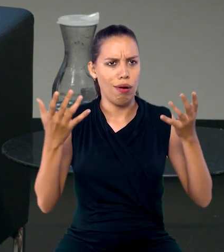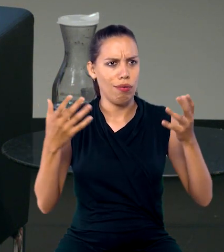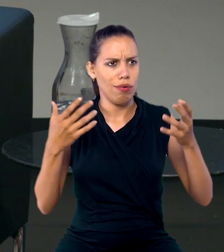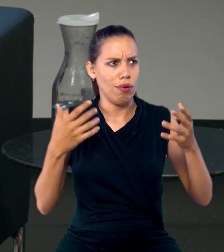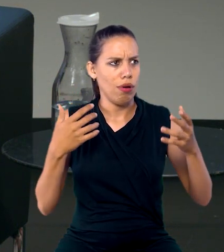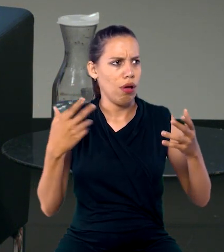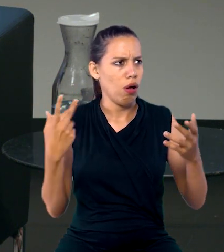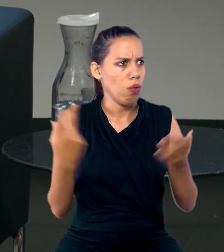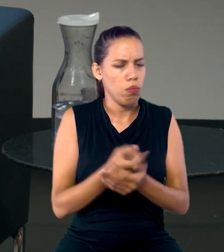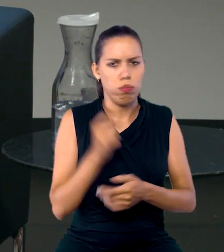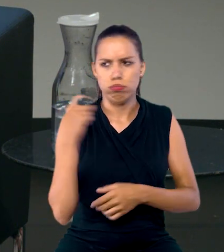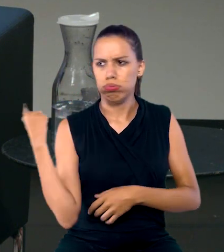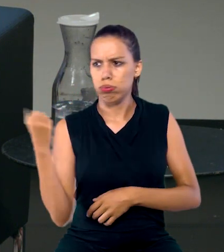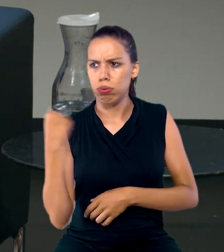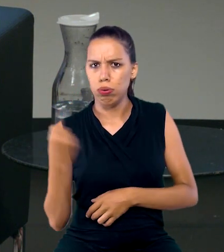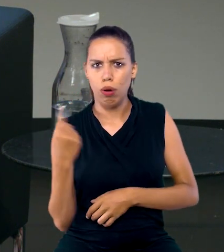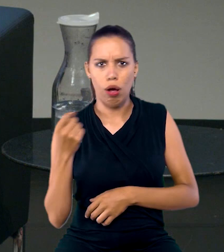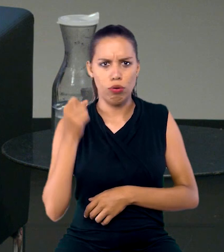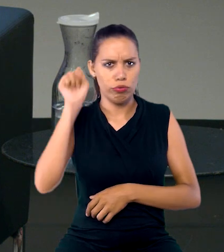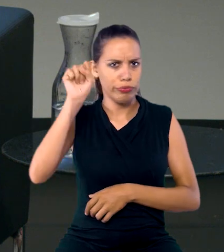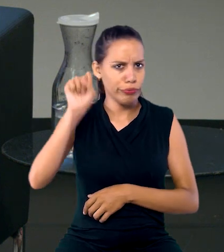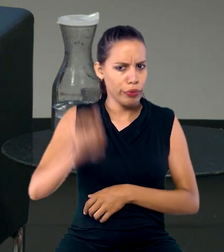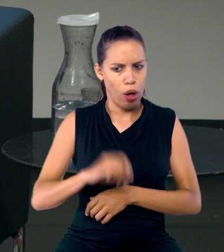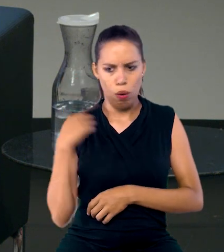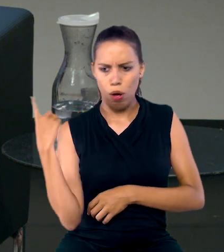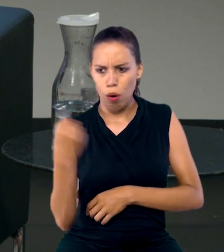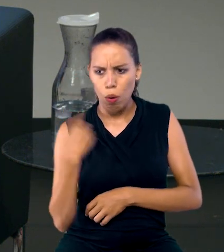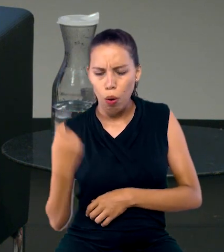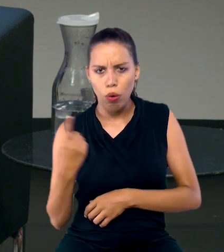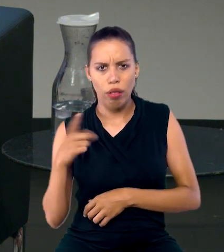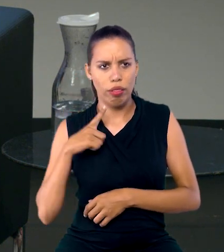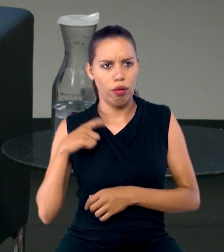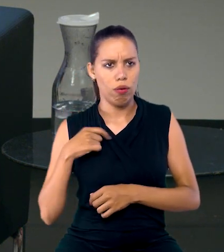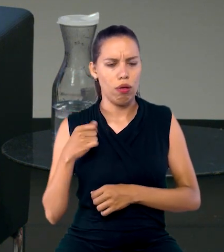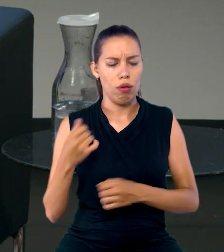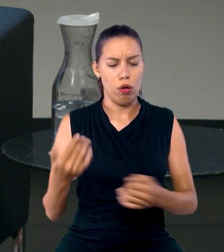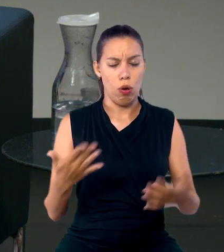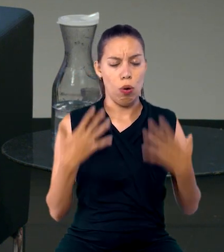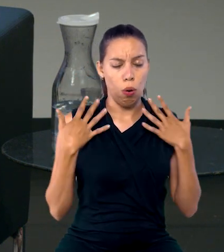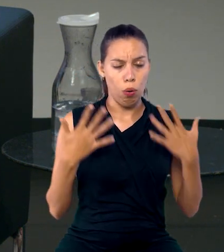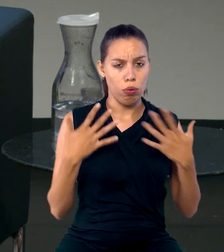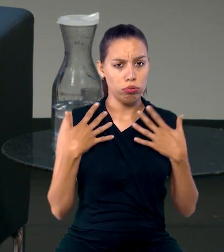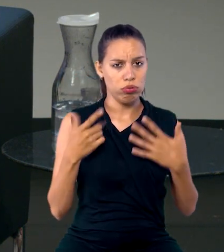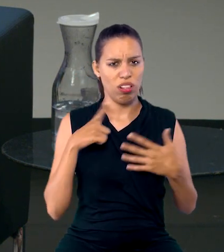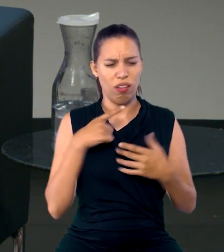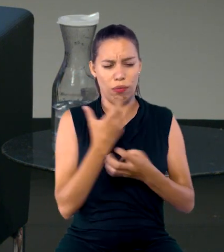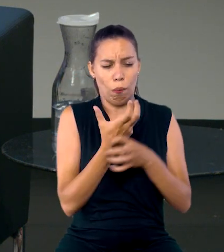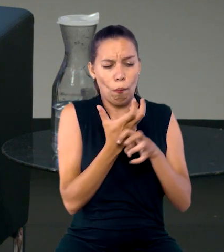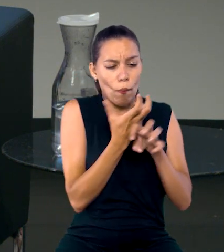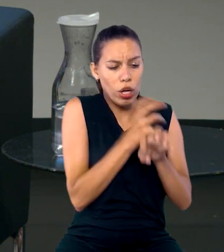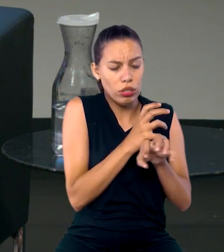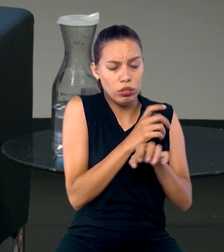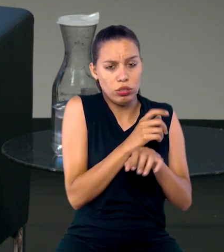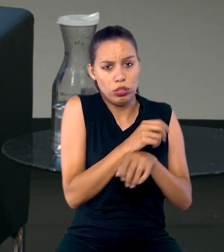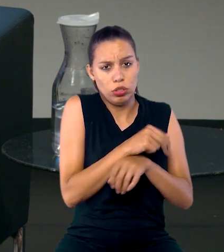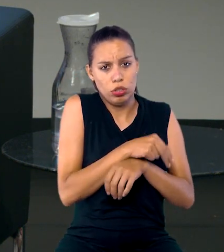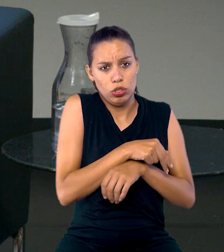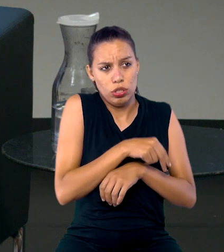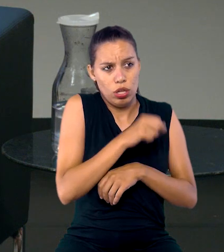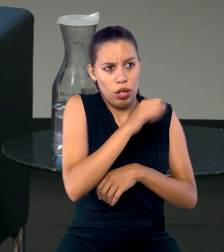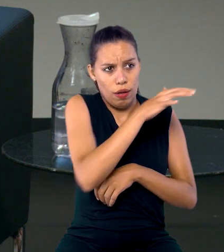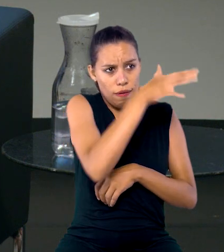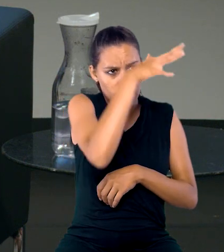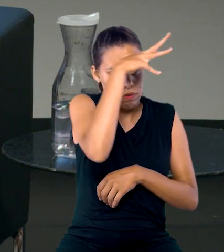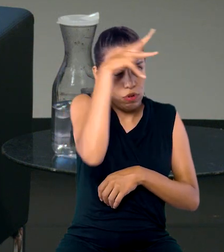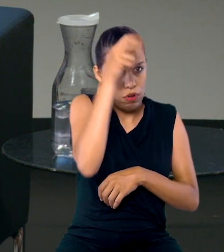extremos, né? A gente teve ciclones no sul, a gente teve várias ondas de calor, a gente teve uma seca imensa na